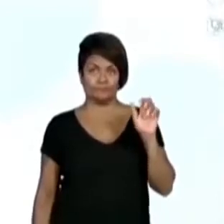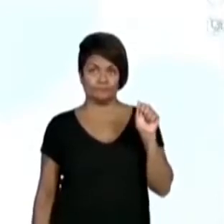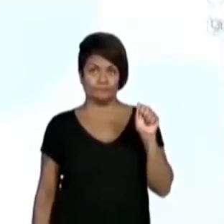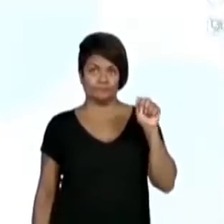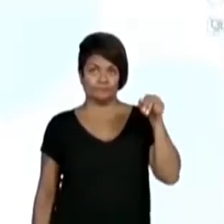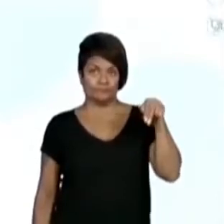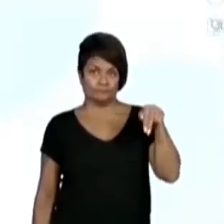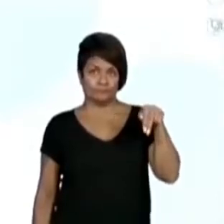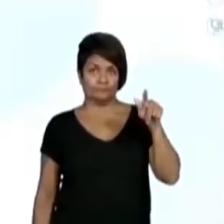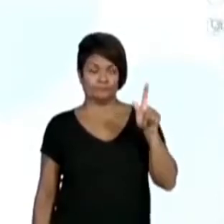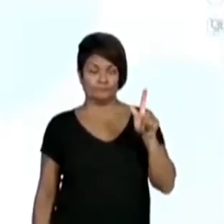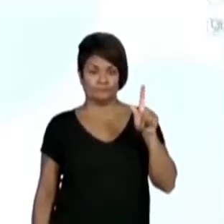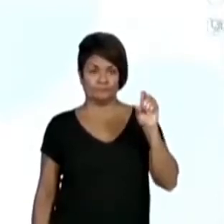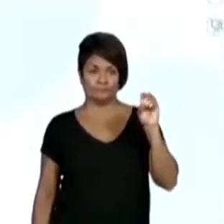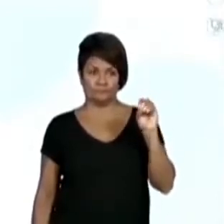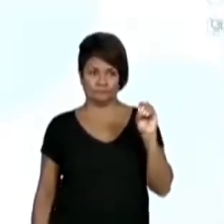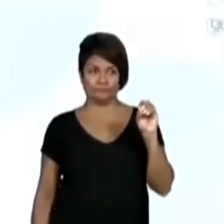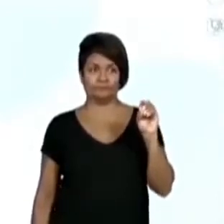Frango.